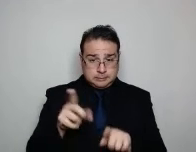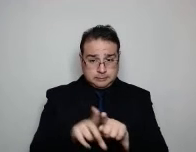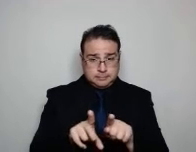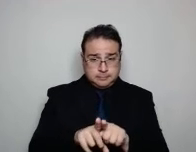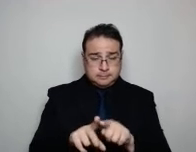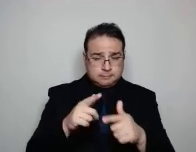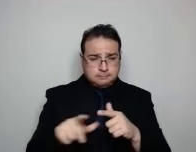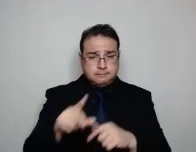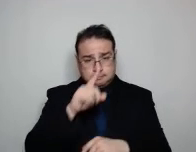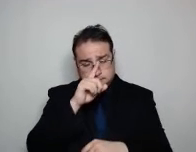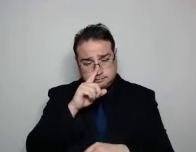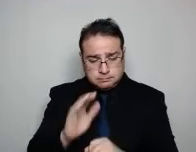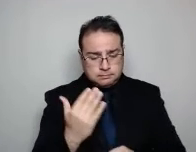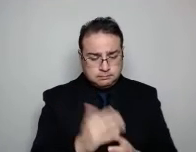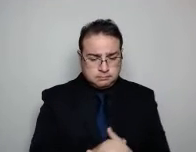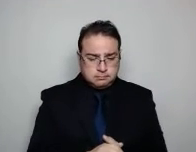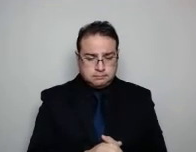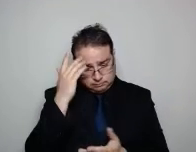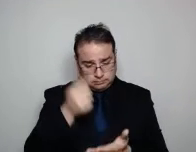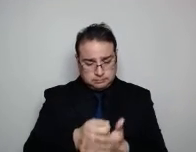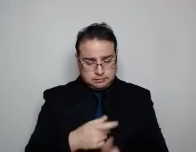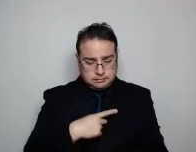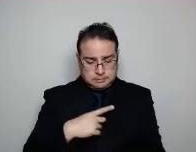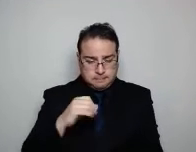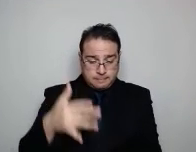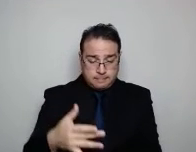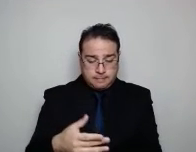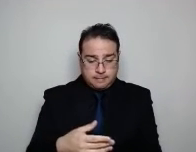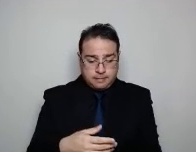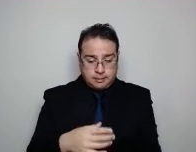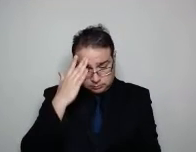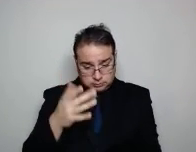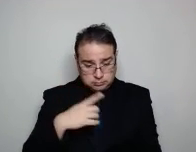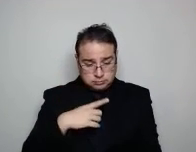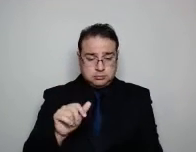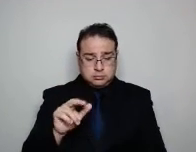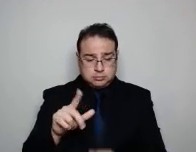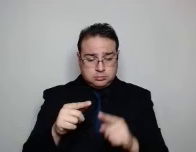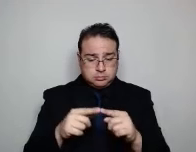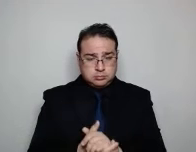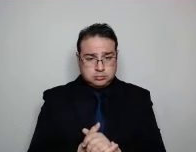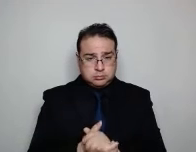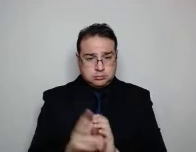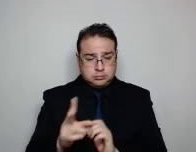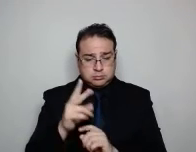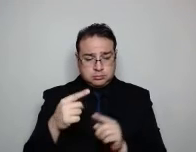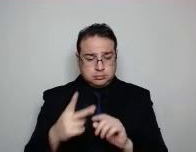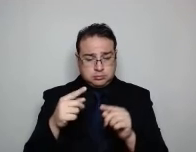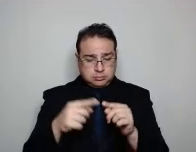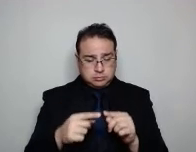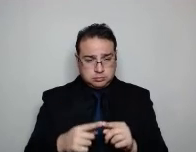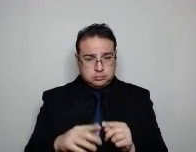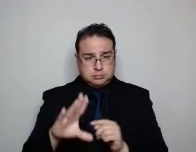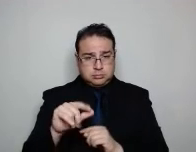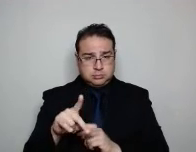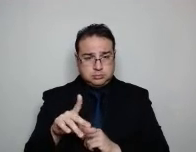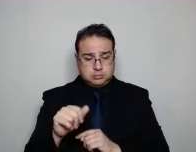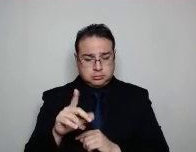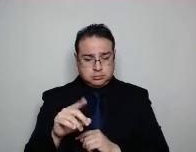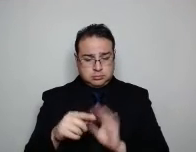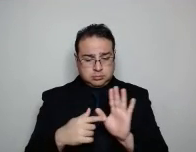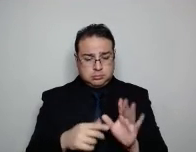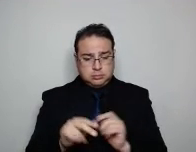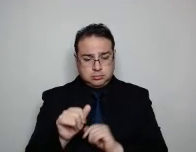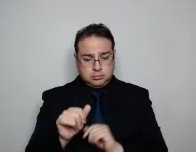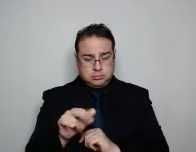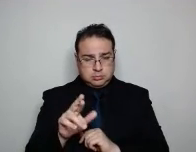apontadas, acredito que tenha sido o valor dos danos morais. Valor dos danos morais já é uma jurisprudência consolidada, tanto do TJRN quanto do